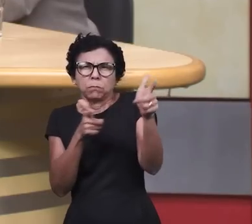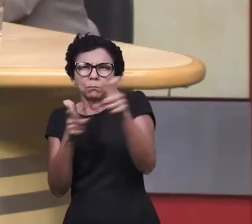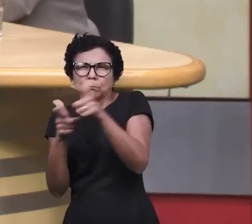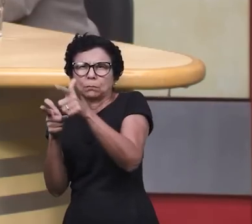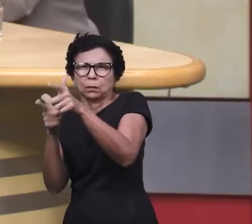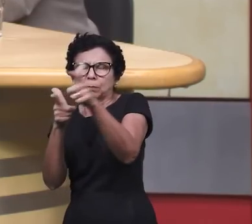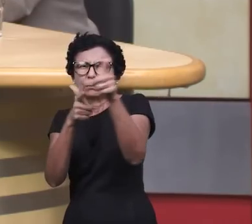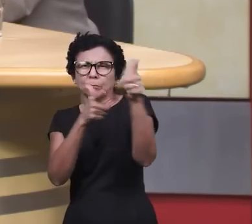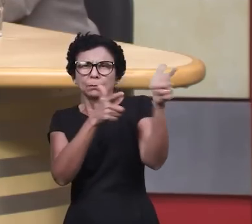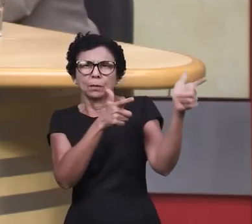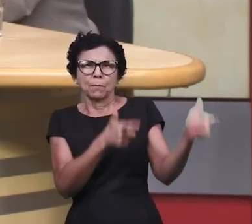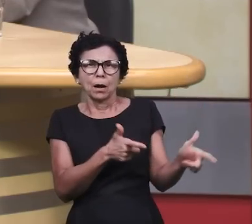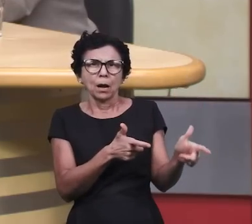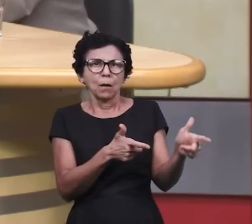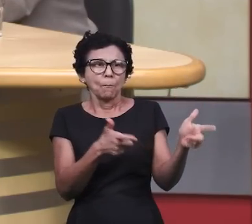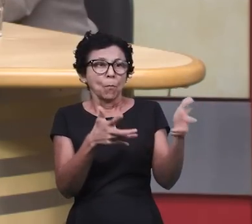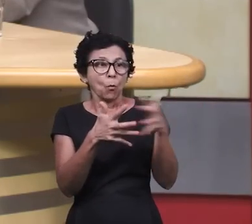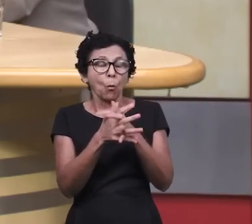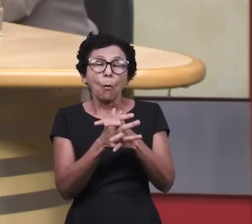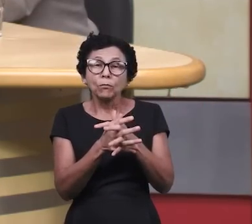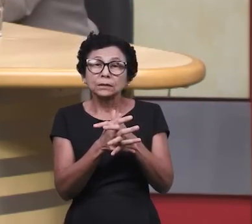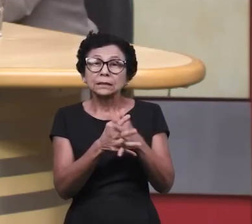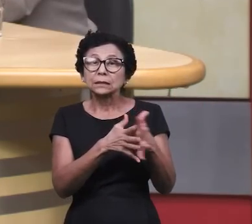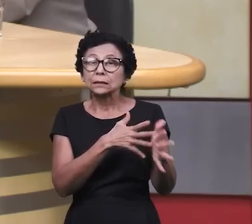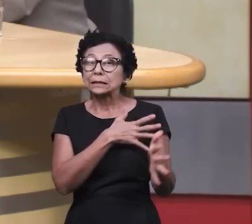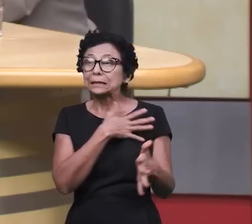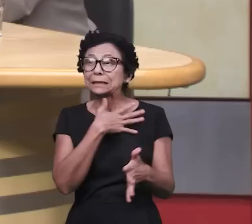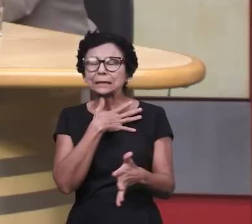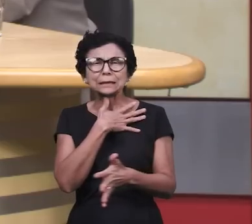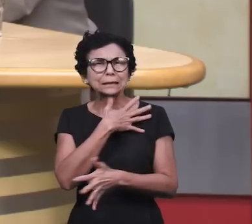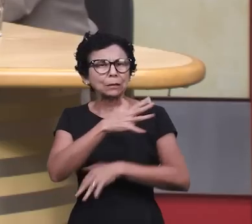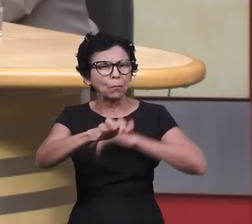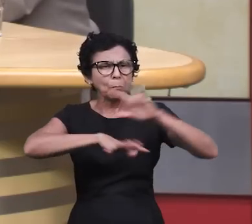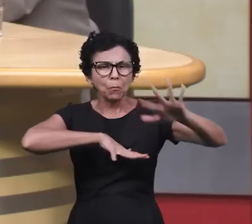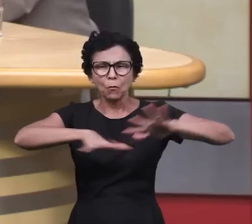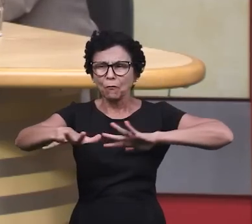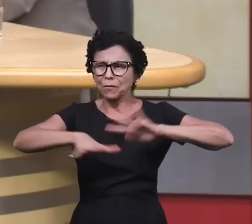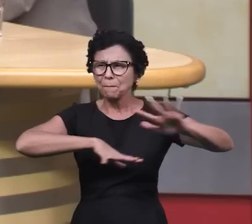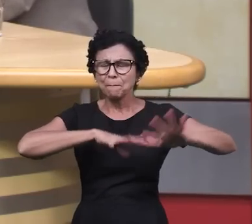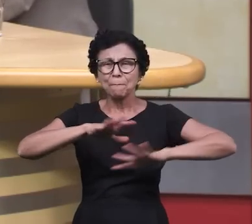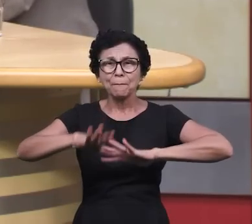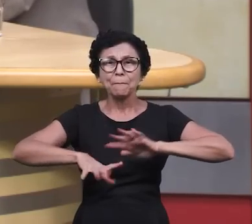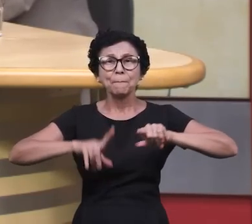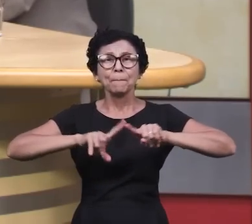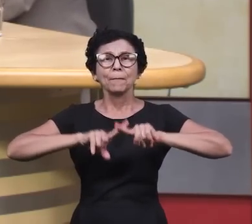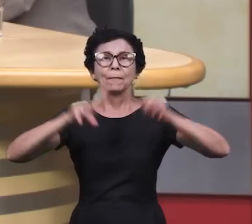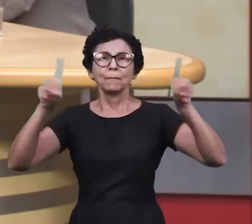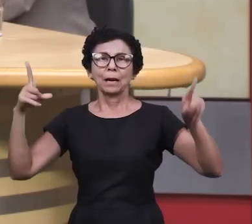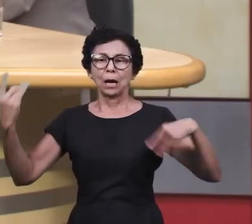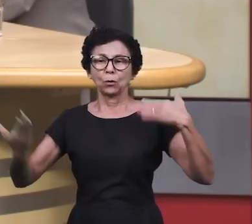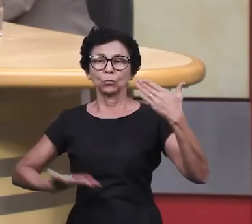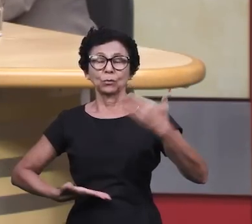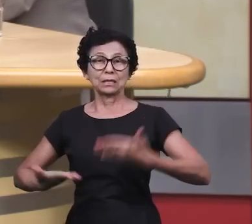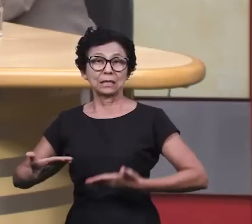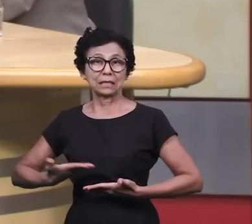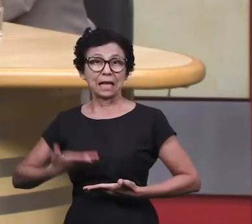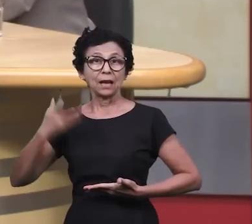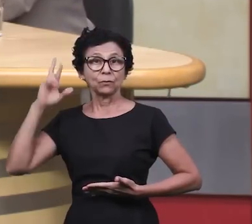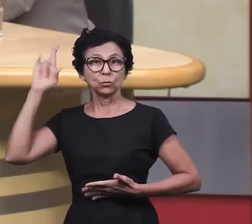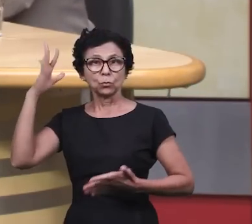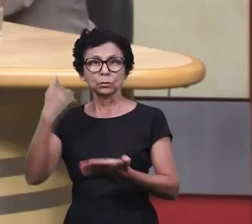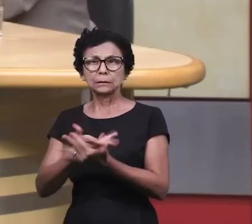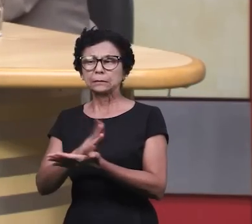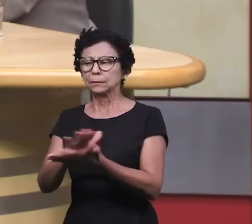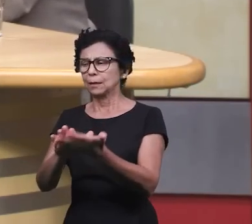houve muita confusão e tudo, e muito tumulto, né? Mas os nossos irmãos, nenhum deles